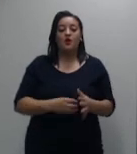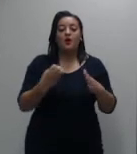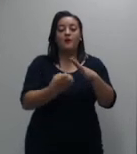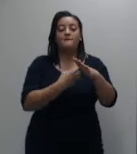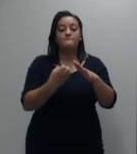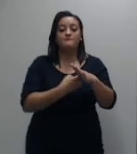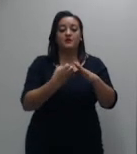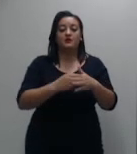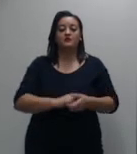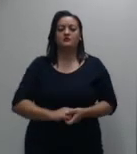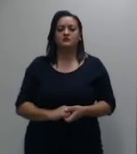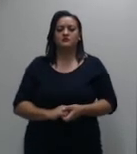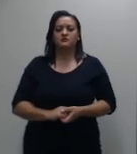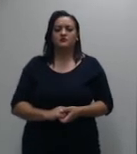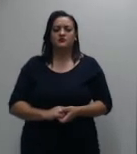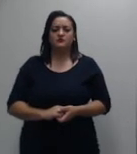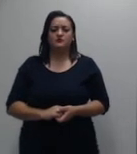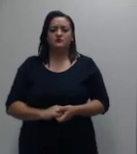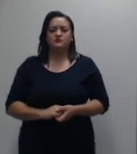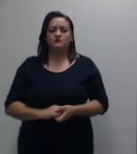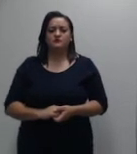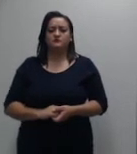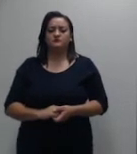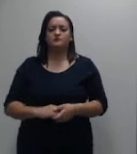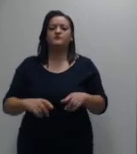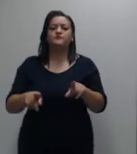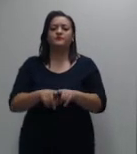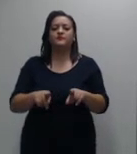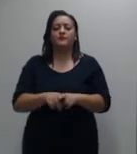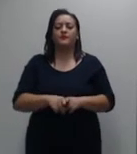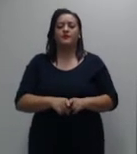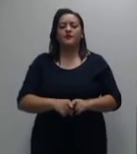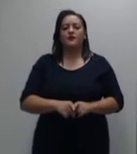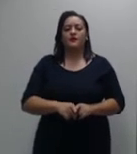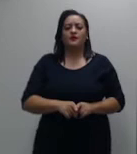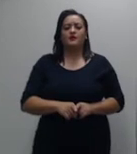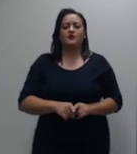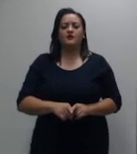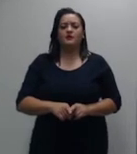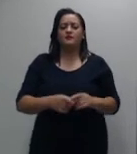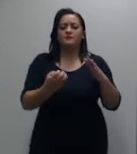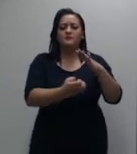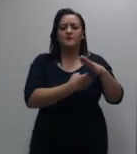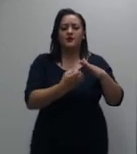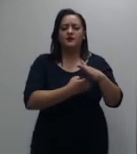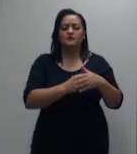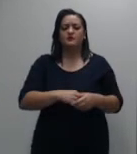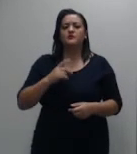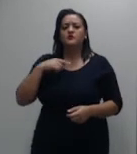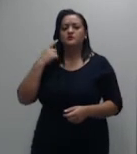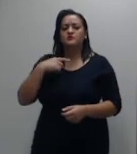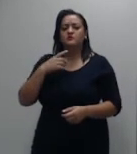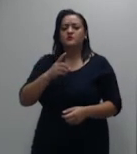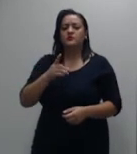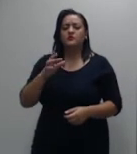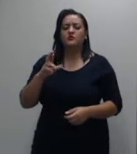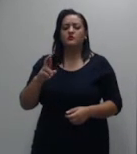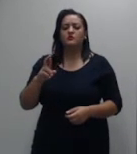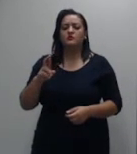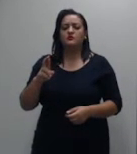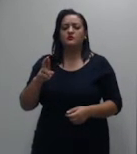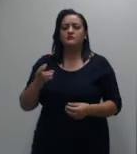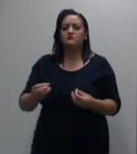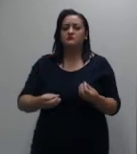platinas e também pelo requerido oportuno espaço sendo advogado e